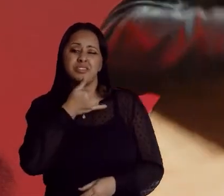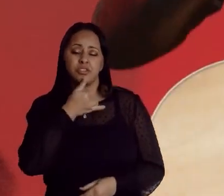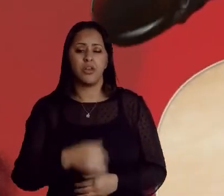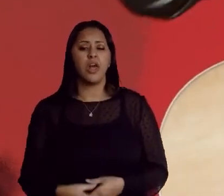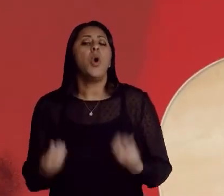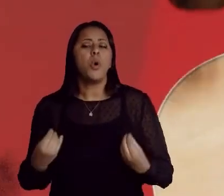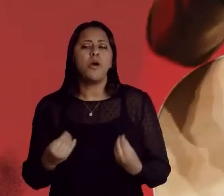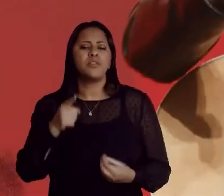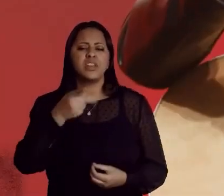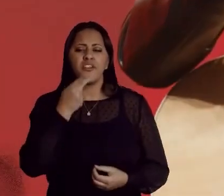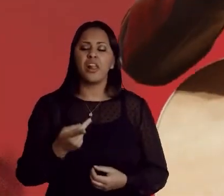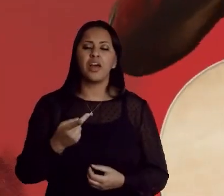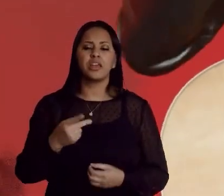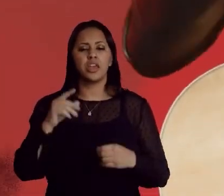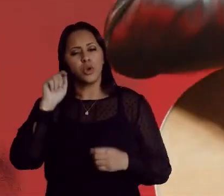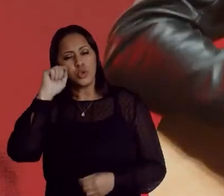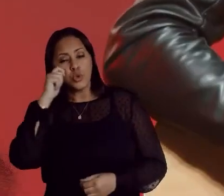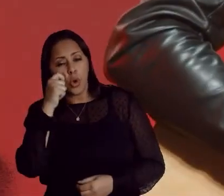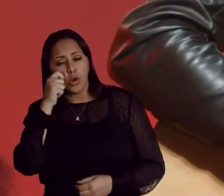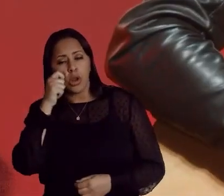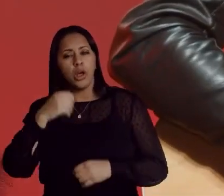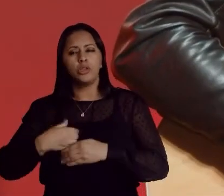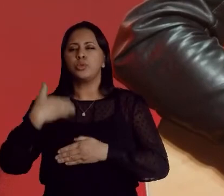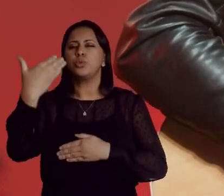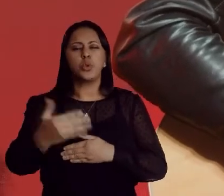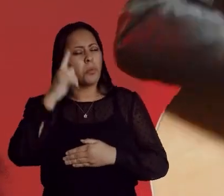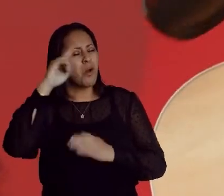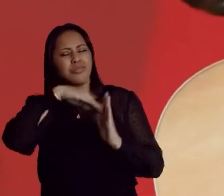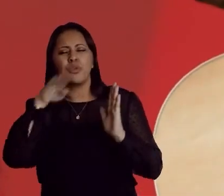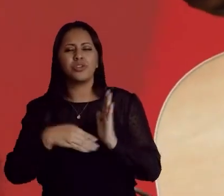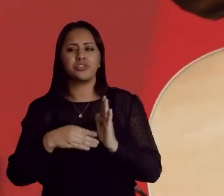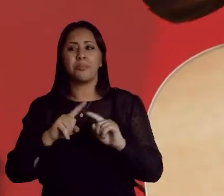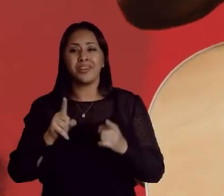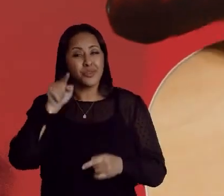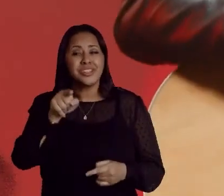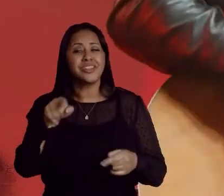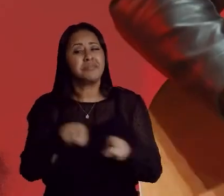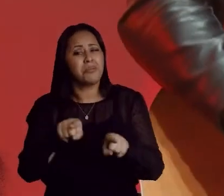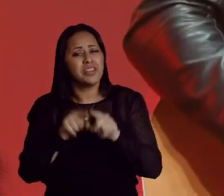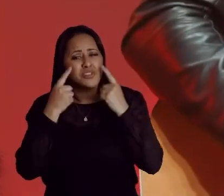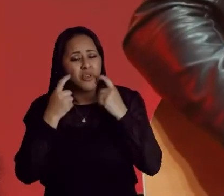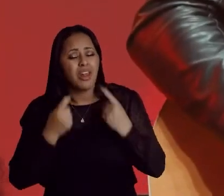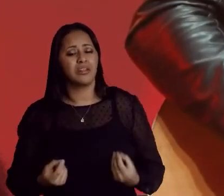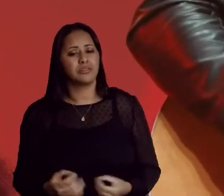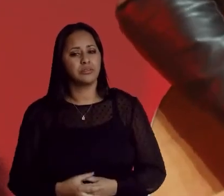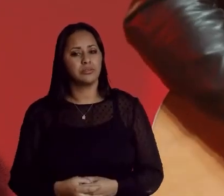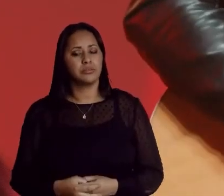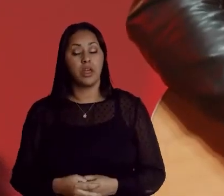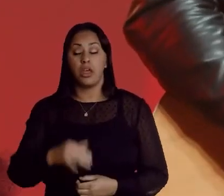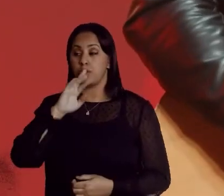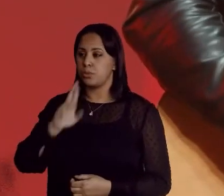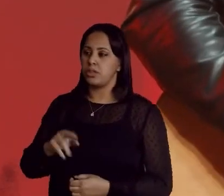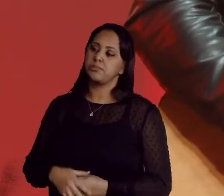Como que é você dizer que o choro dura uma noite, mas a alegria vem pela manhã, sendo que quem está chorando é você? Eu falei